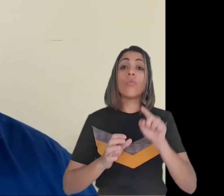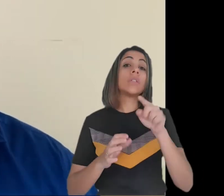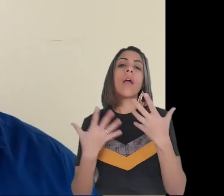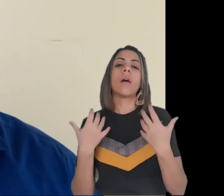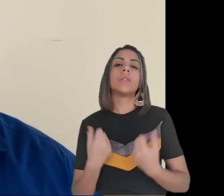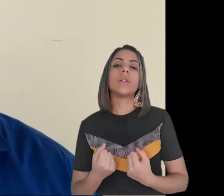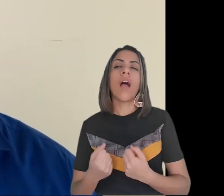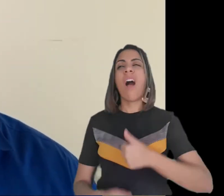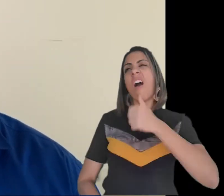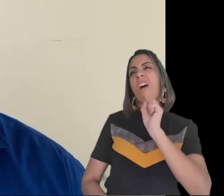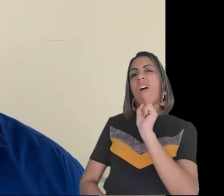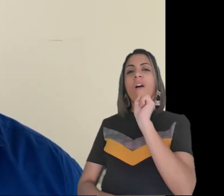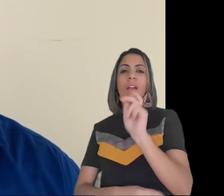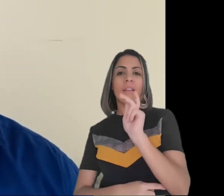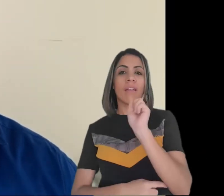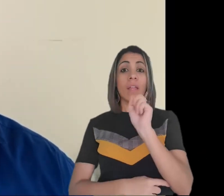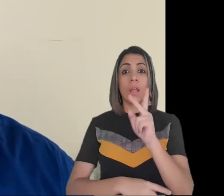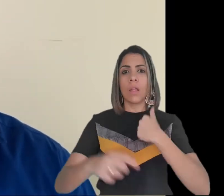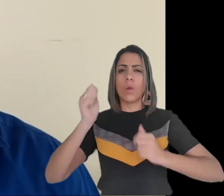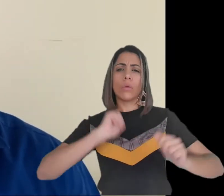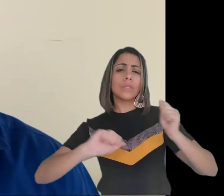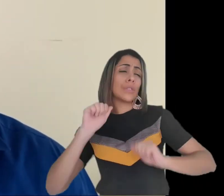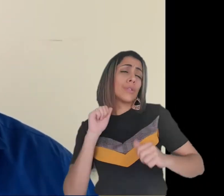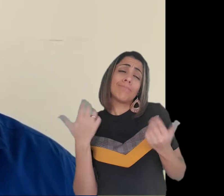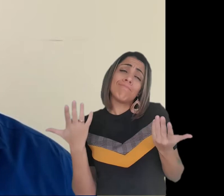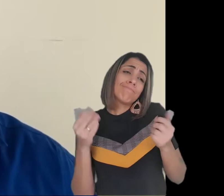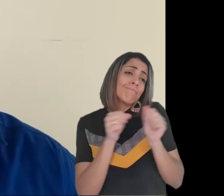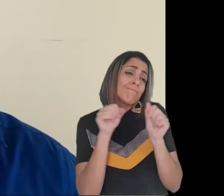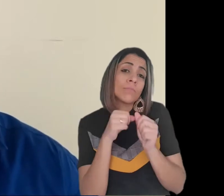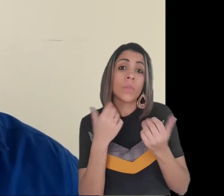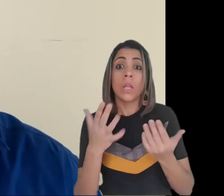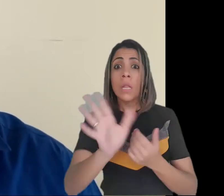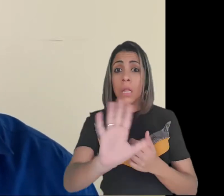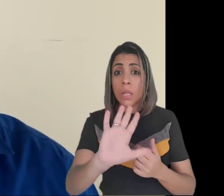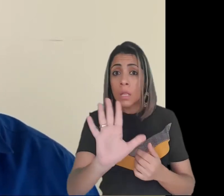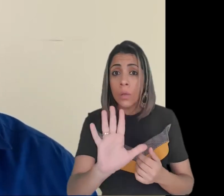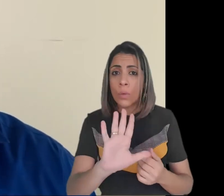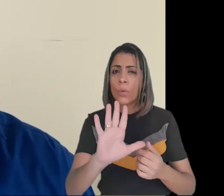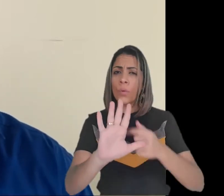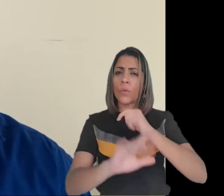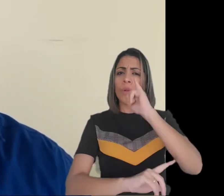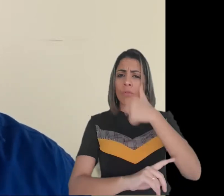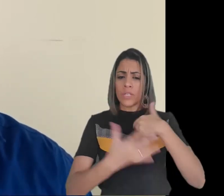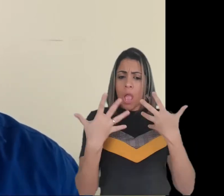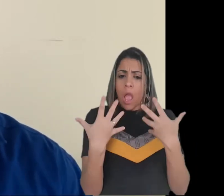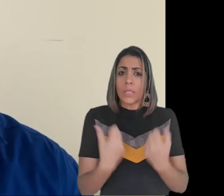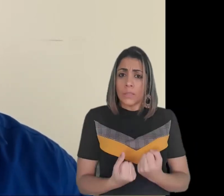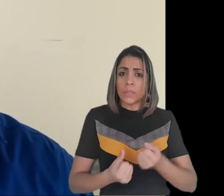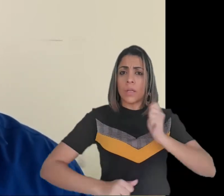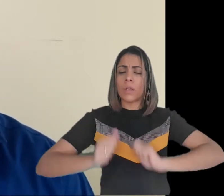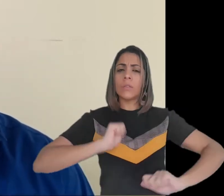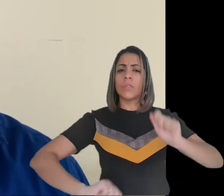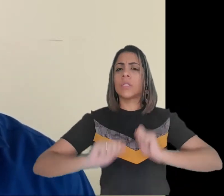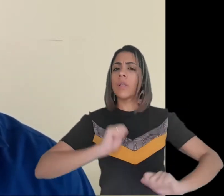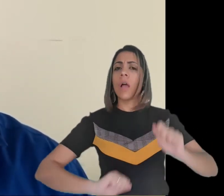com resignação, como se fosse um destino que não pudesse ser mudado, mas aceitar